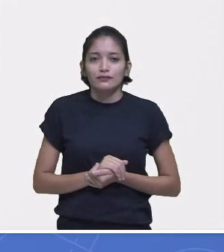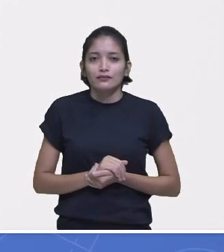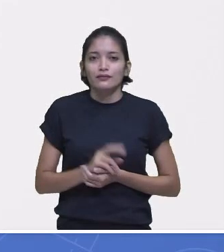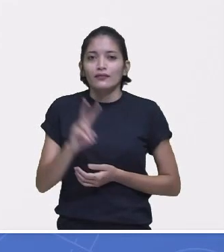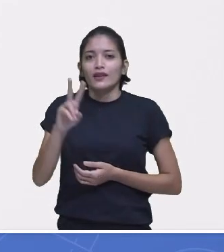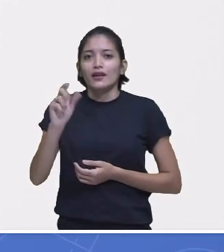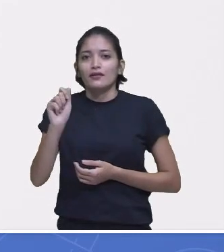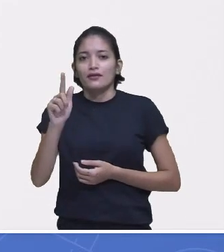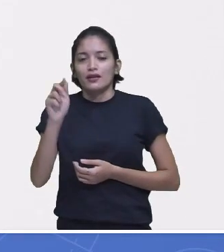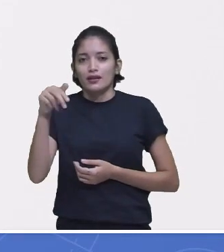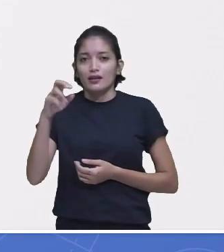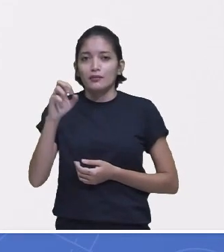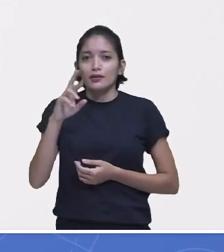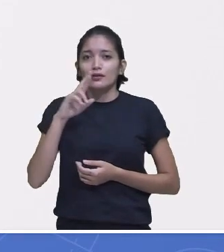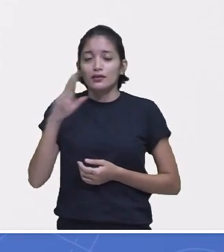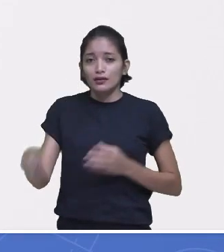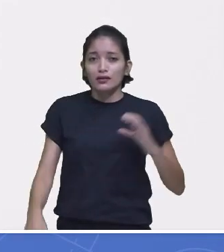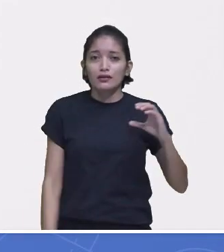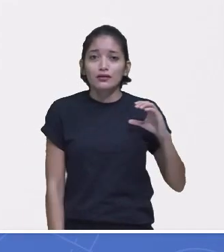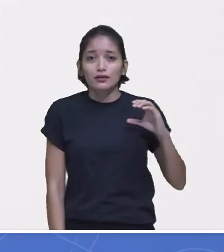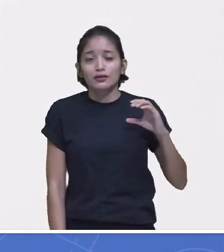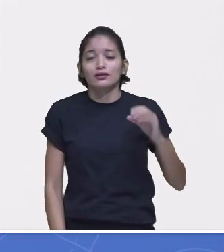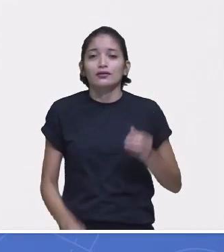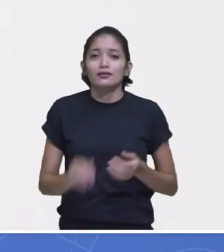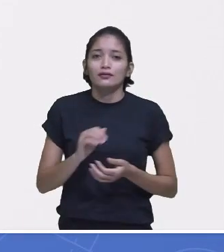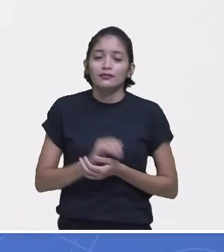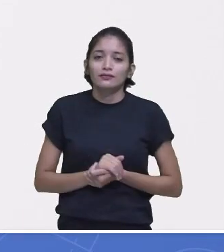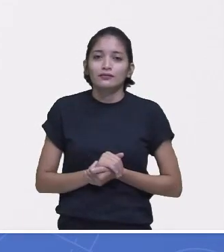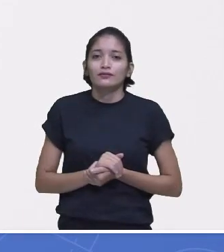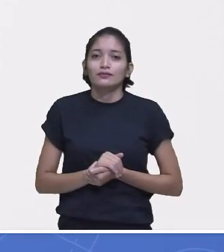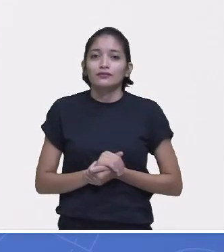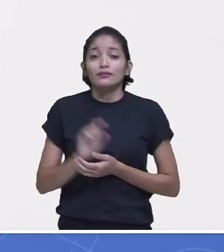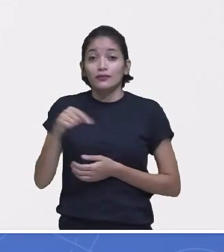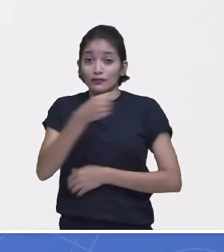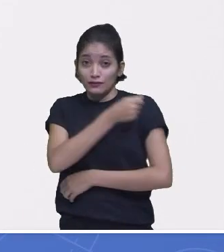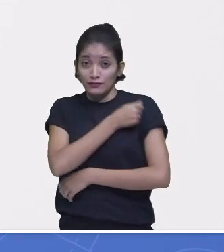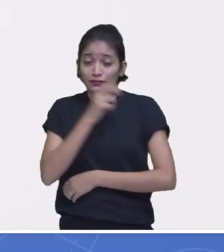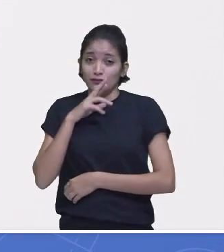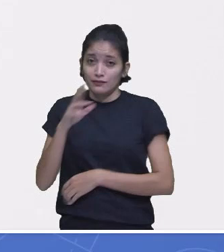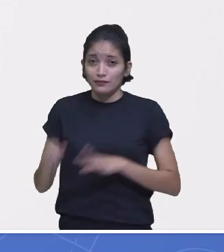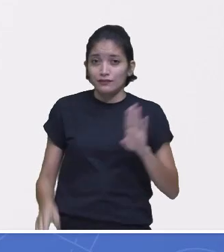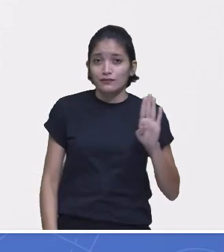Wagner, letra C. Livson, letra B.